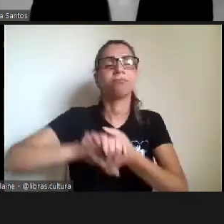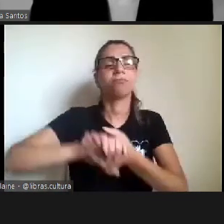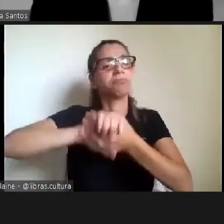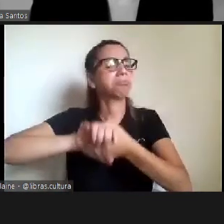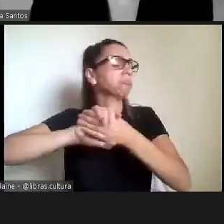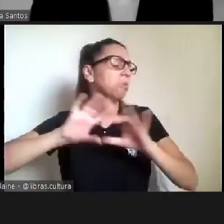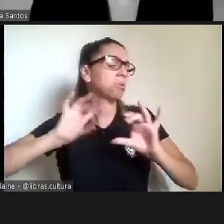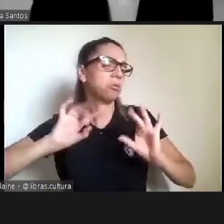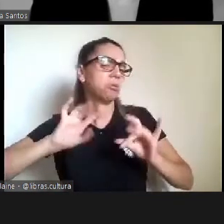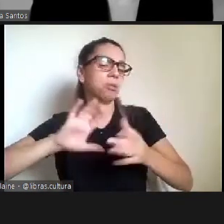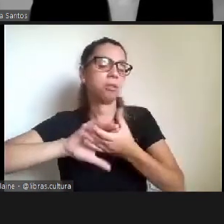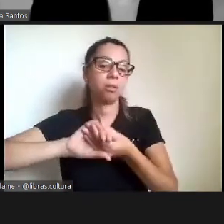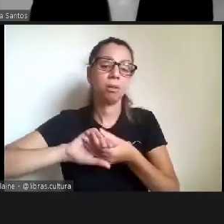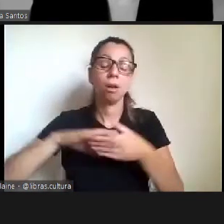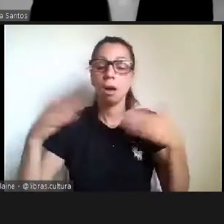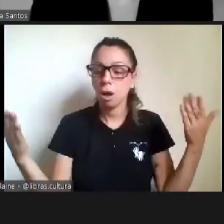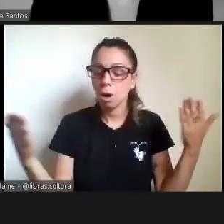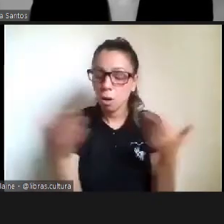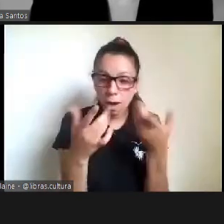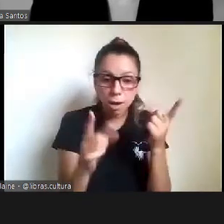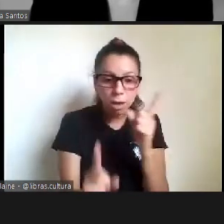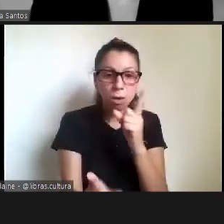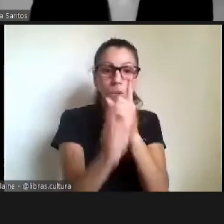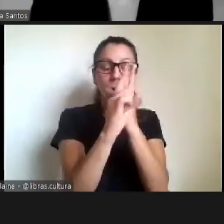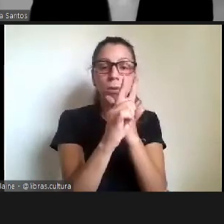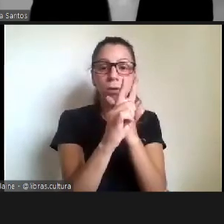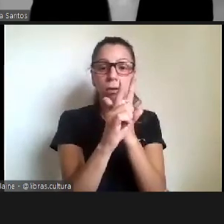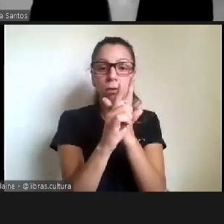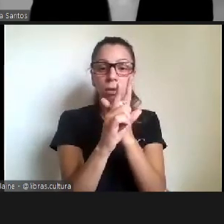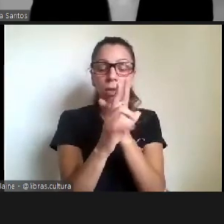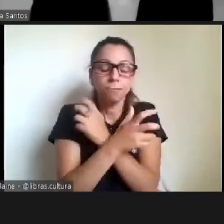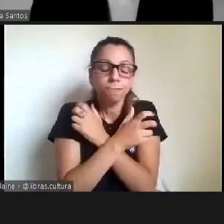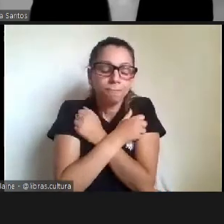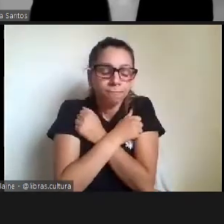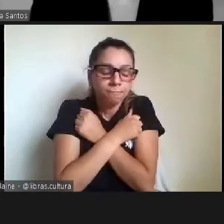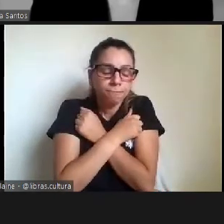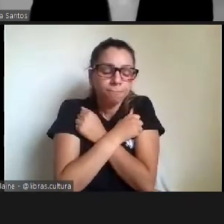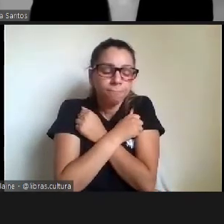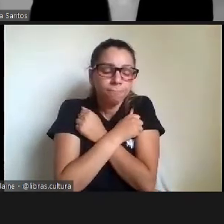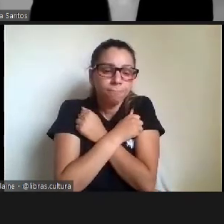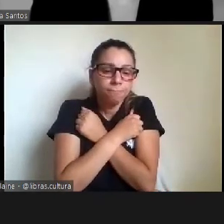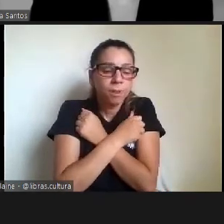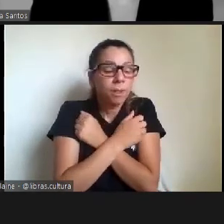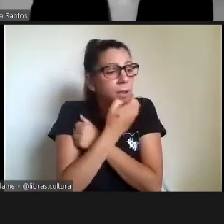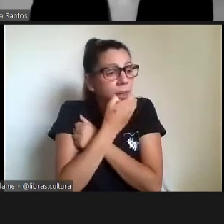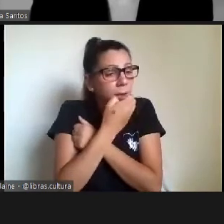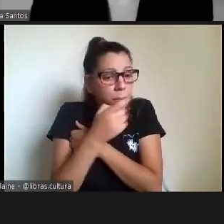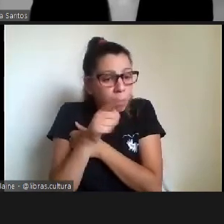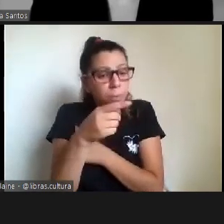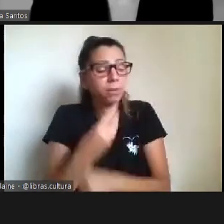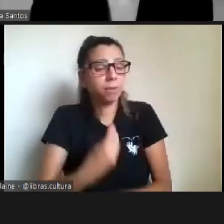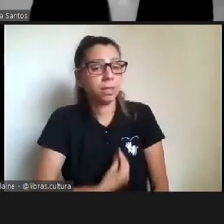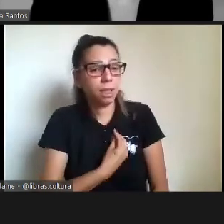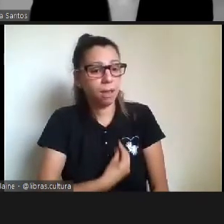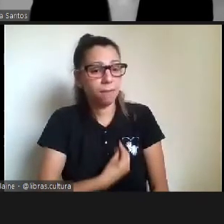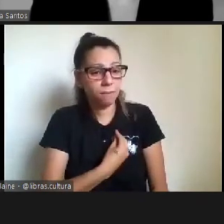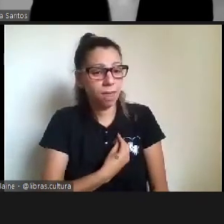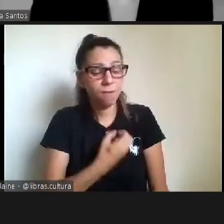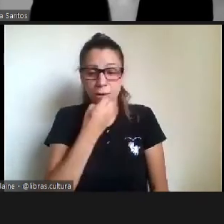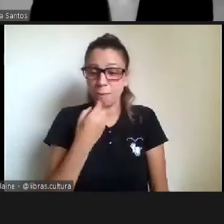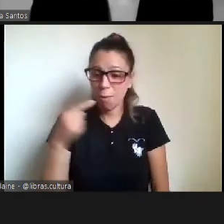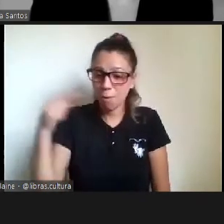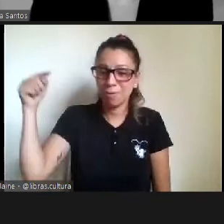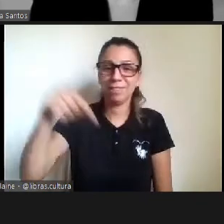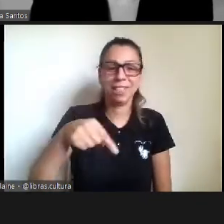tá? E agora, quando a gente se vê, é uma loucura, assim, que parece que bom que você tá vivo, que bom que você tá aqui, que,